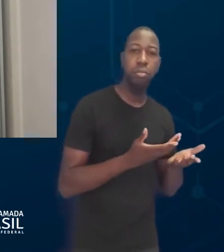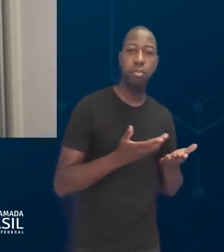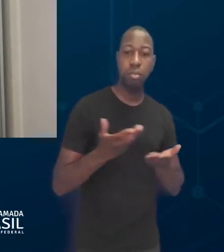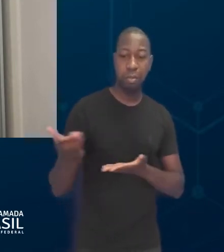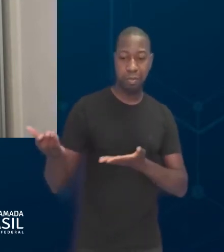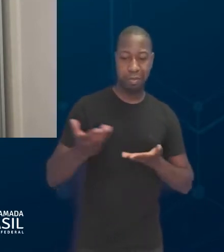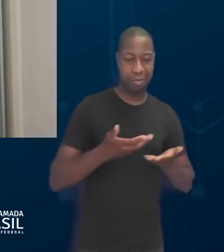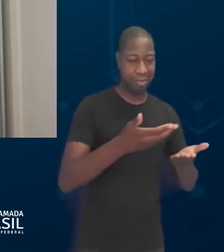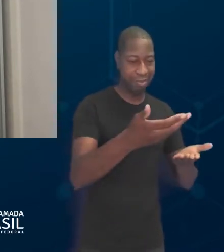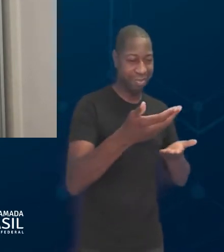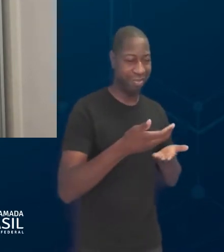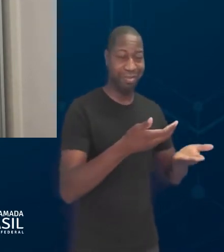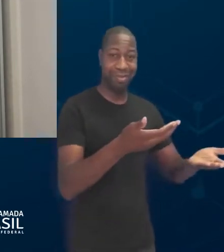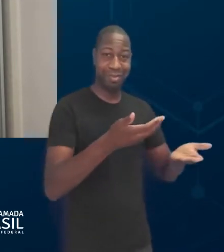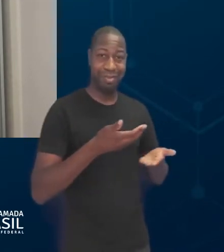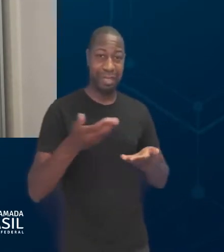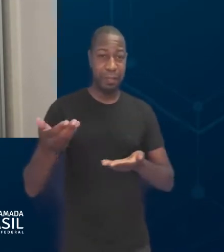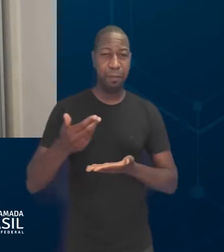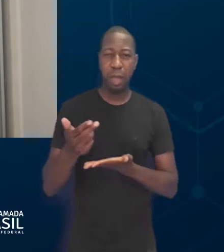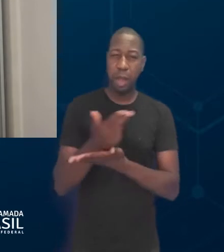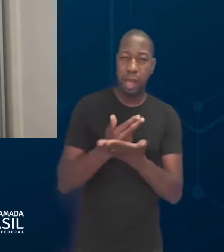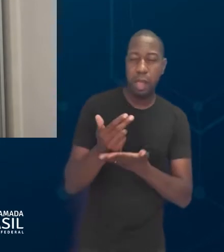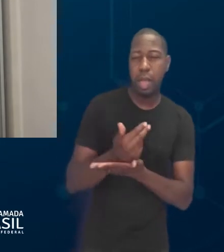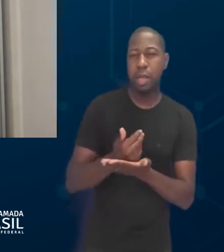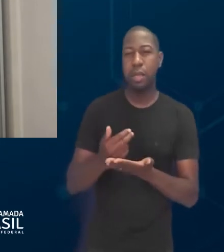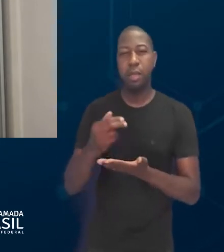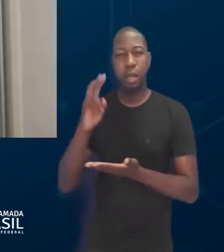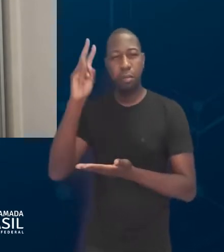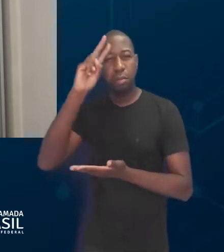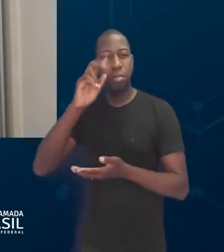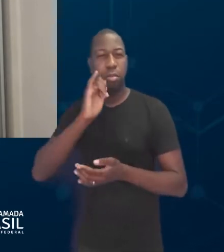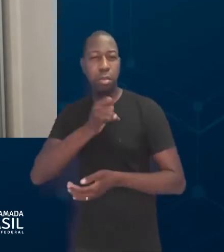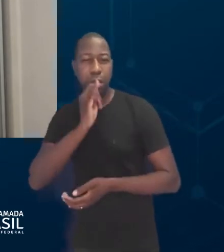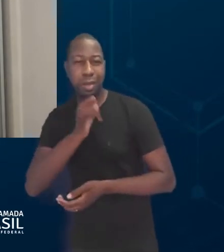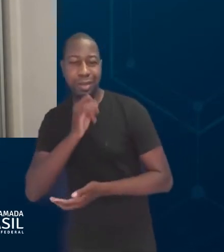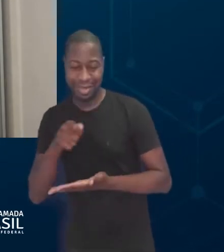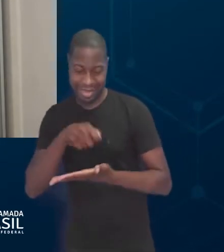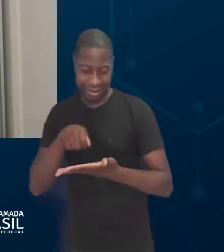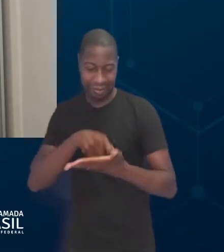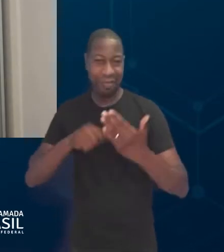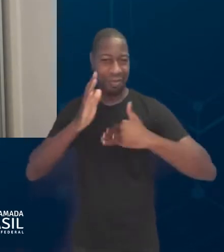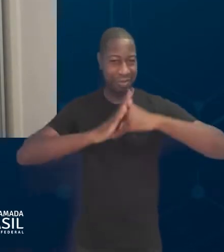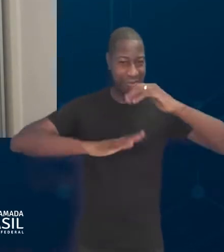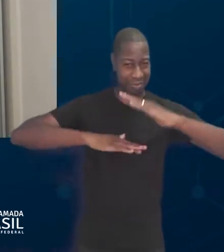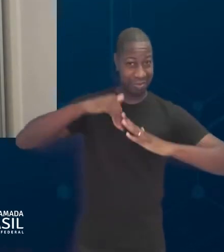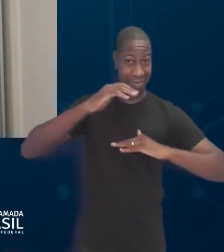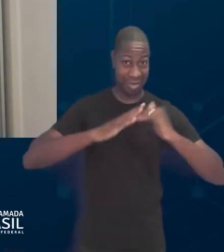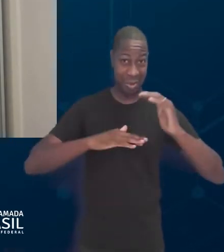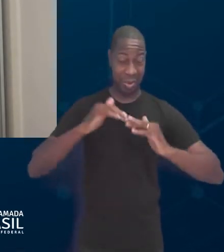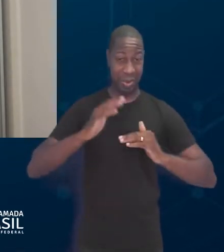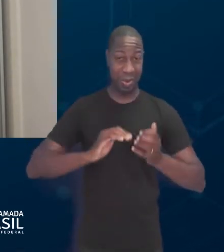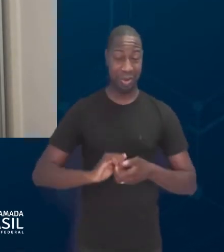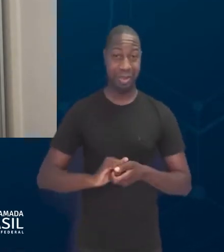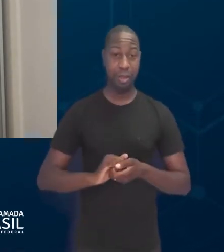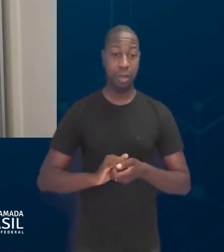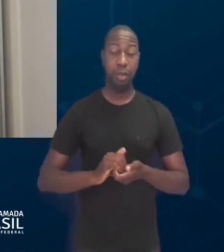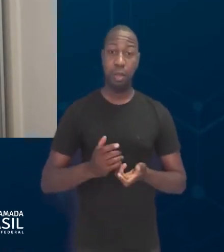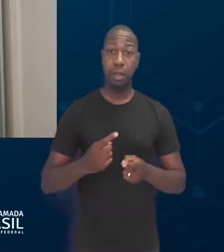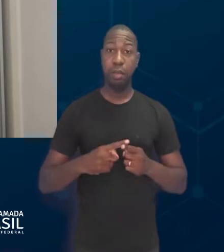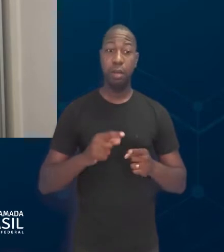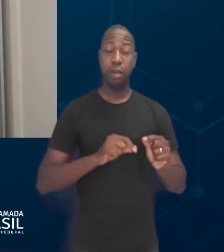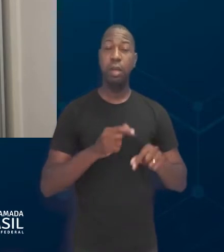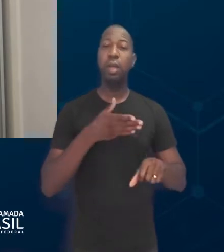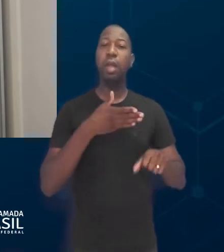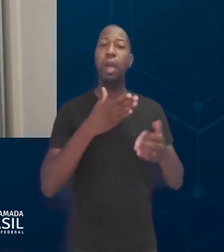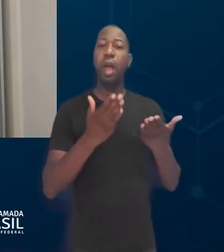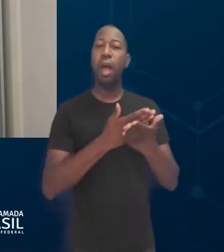escritores, ilustradores, contadores de histórias e muitos outros convidados e convidadas, garantindo a democratização de